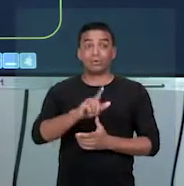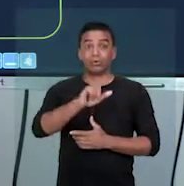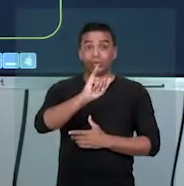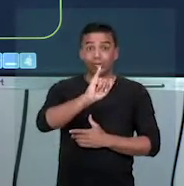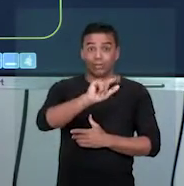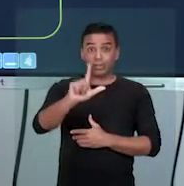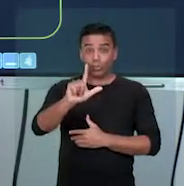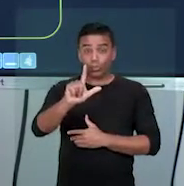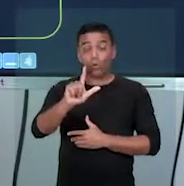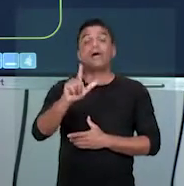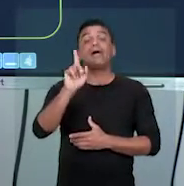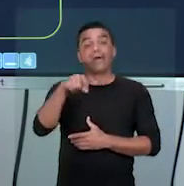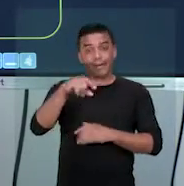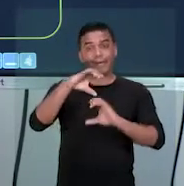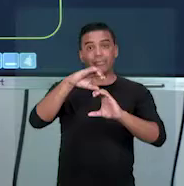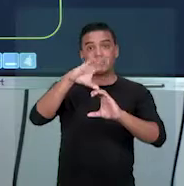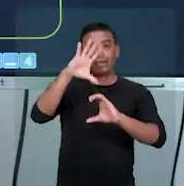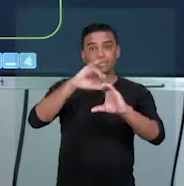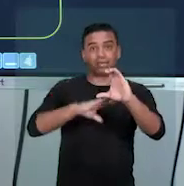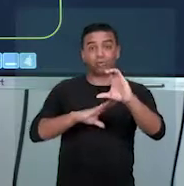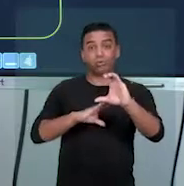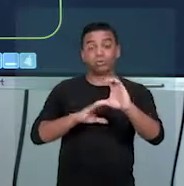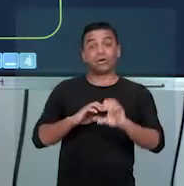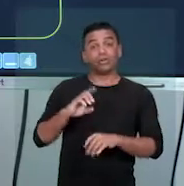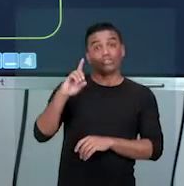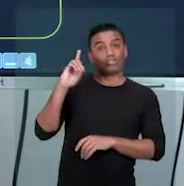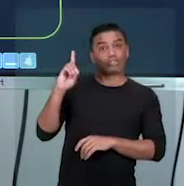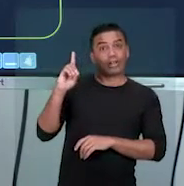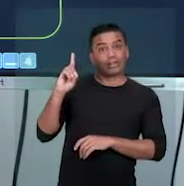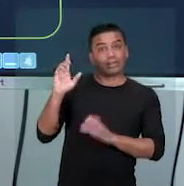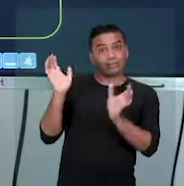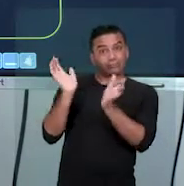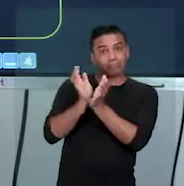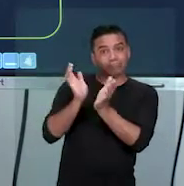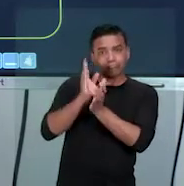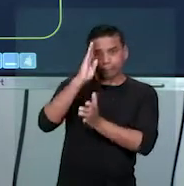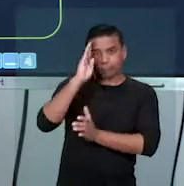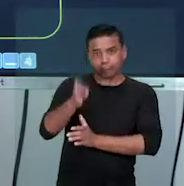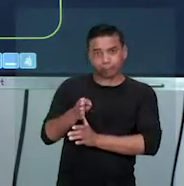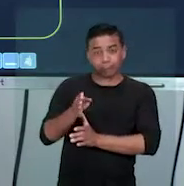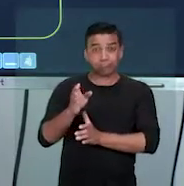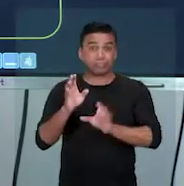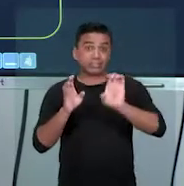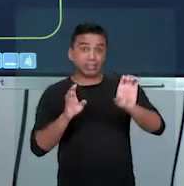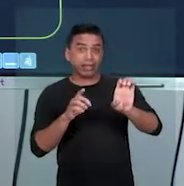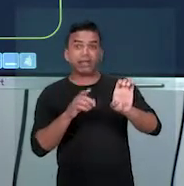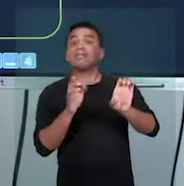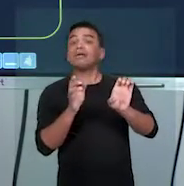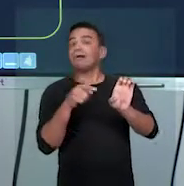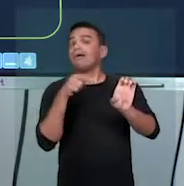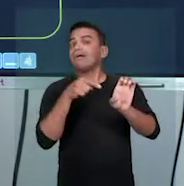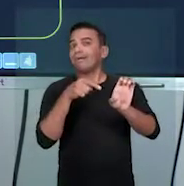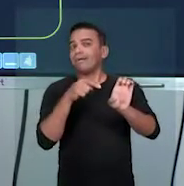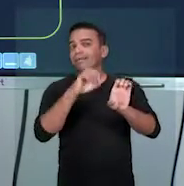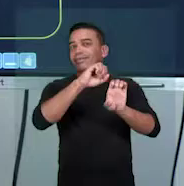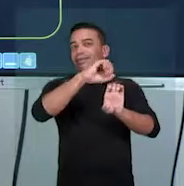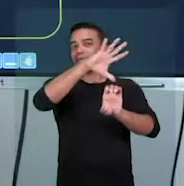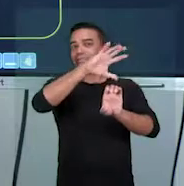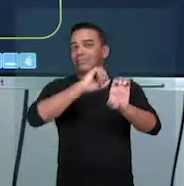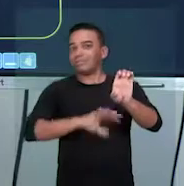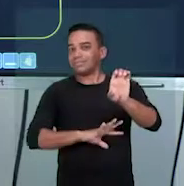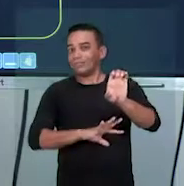ramificação. Tudo que está à direita é a cadeia principal. Tudo que está à esquerda se refere à